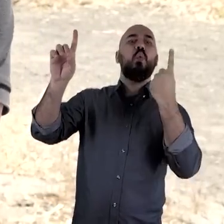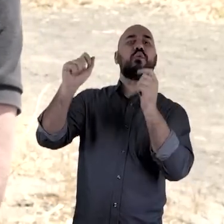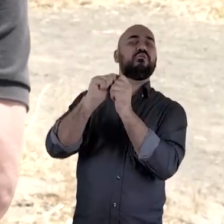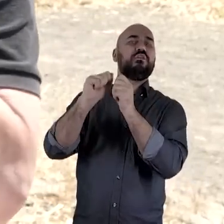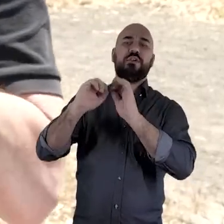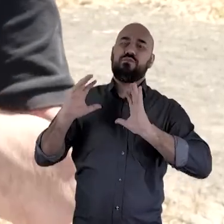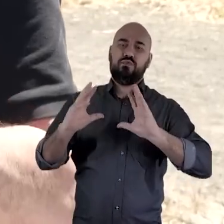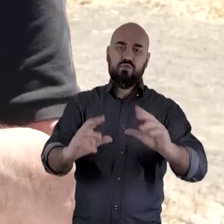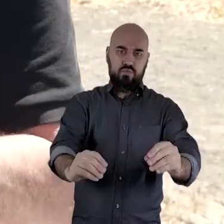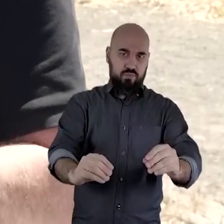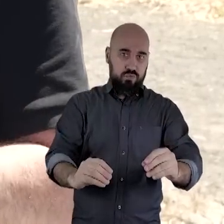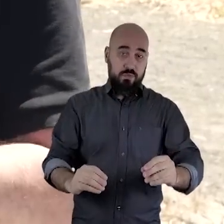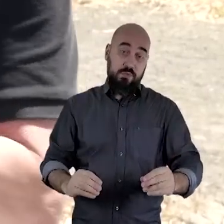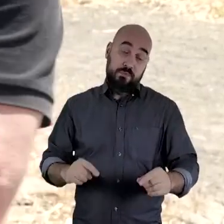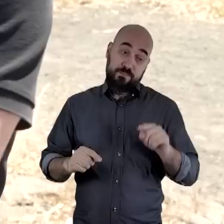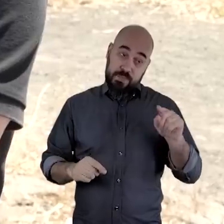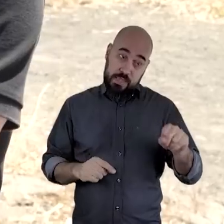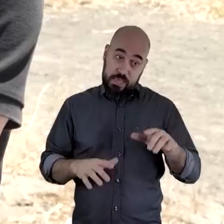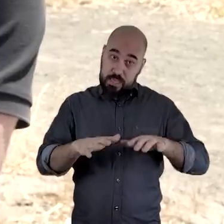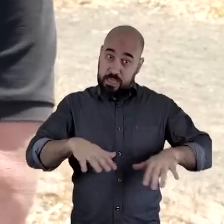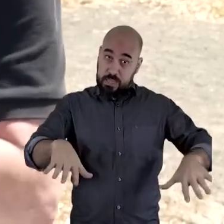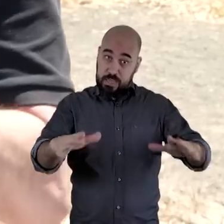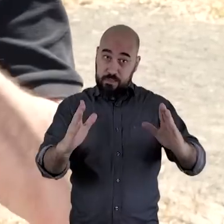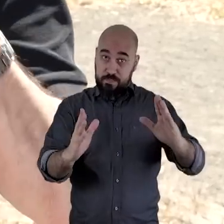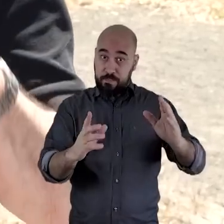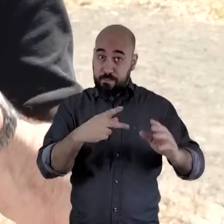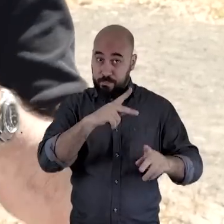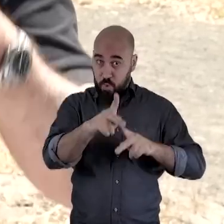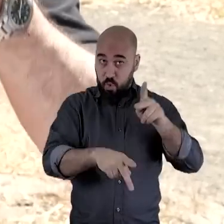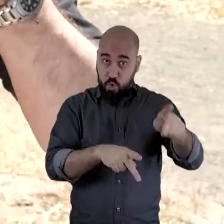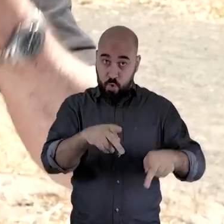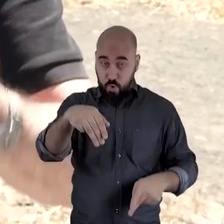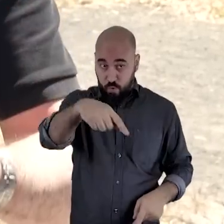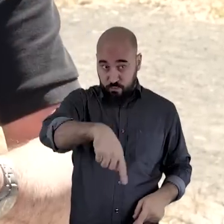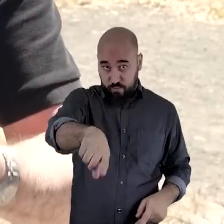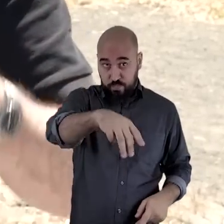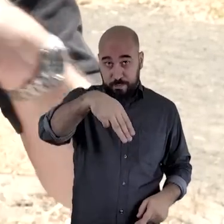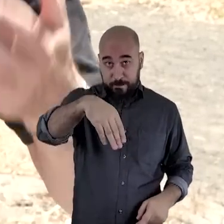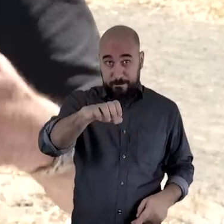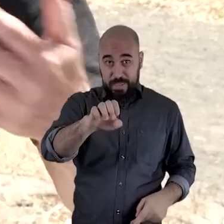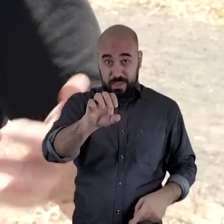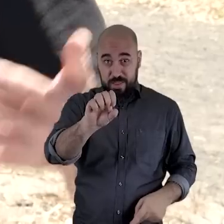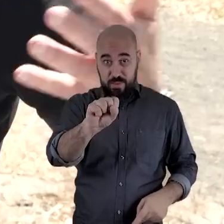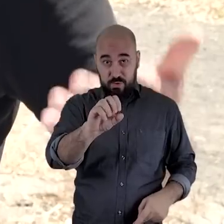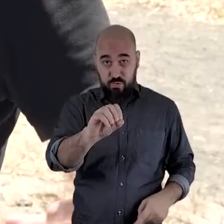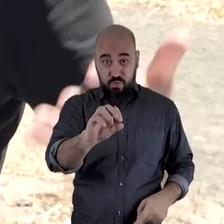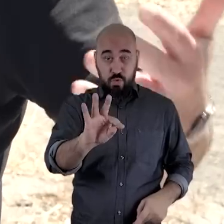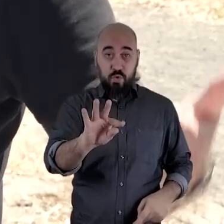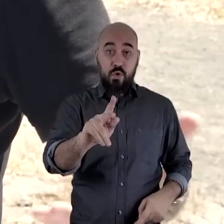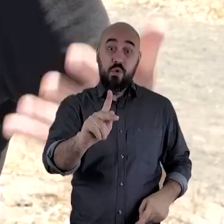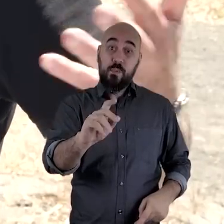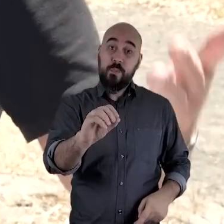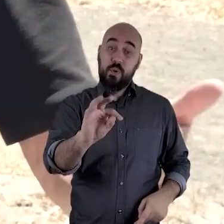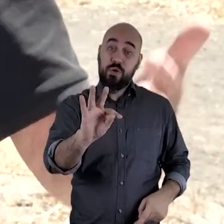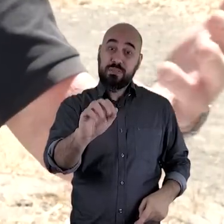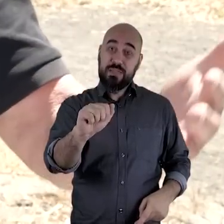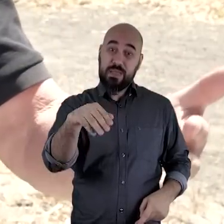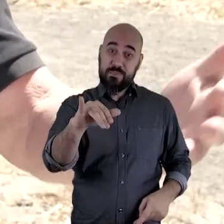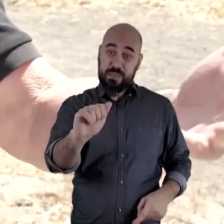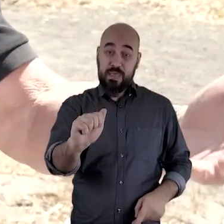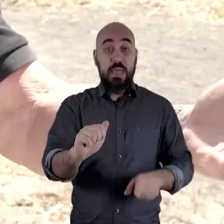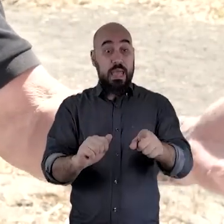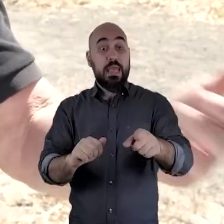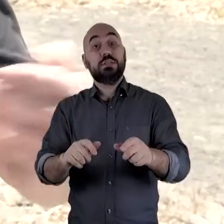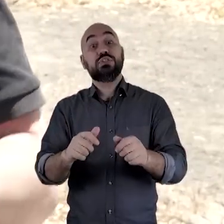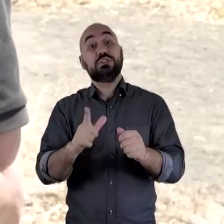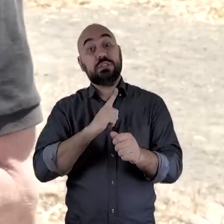só criou tudo. Na Mesopotâmia, e aqui, o deus da lua começou e depois outros deuses participaram